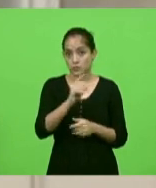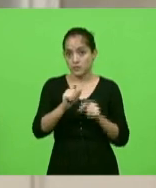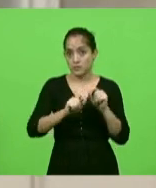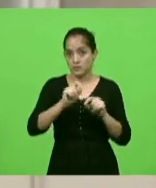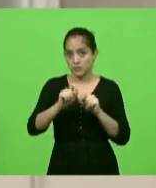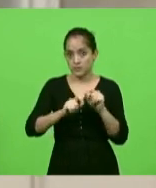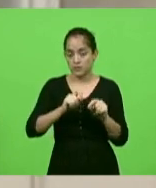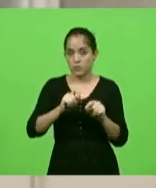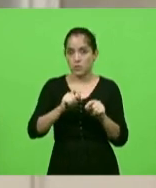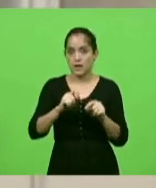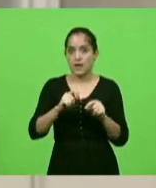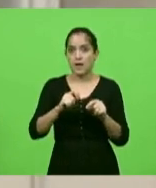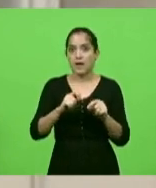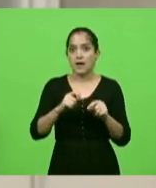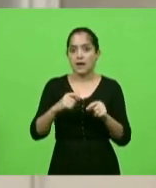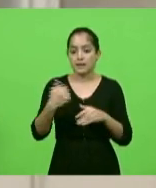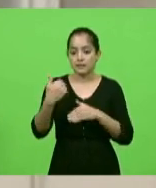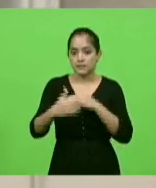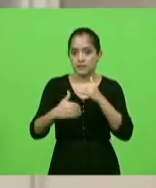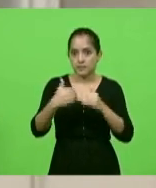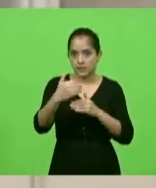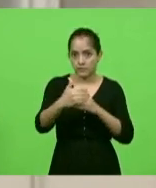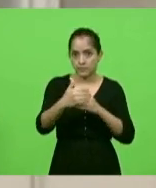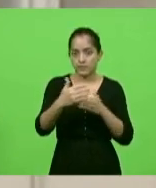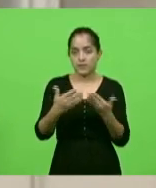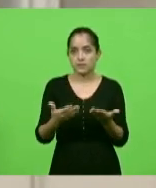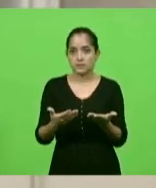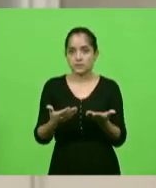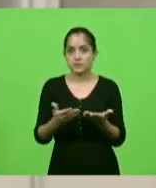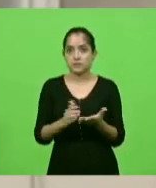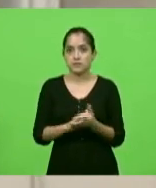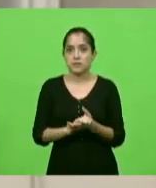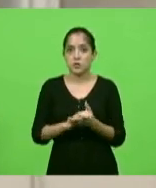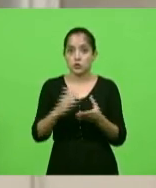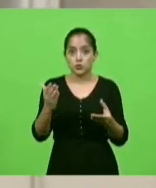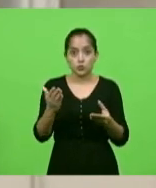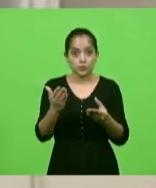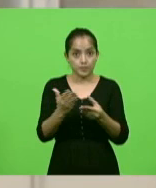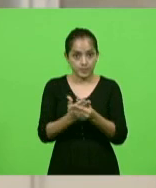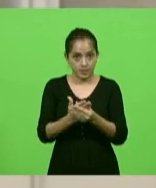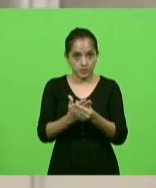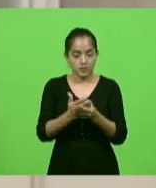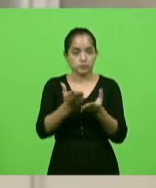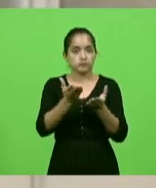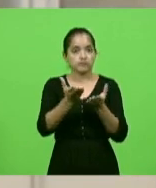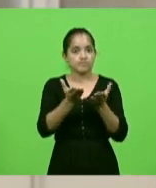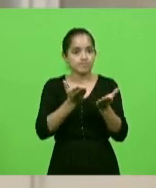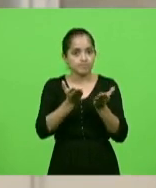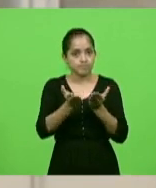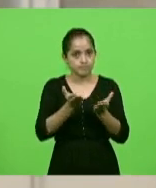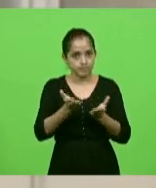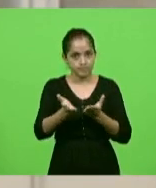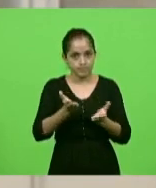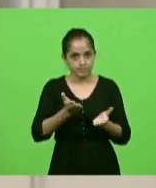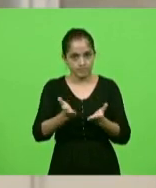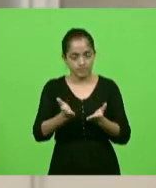ainda na face é incipiente do processo licitatório